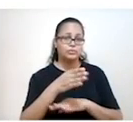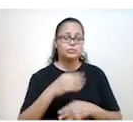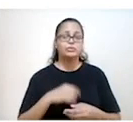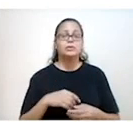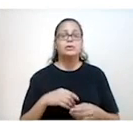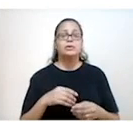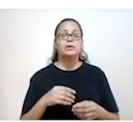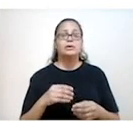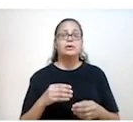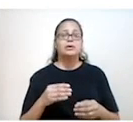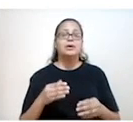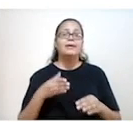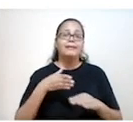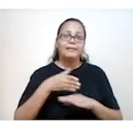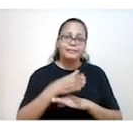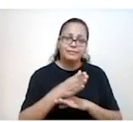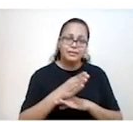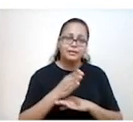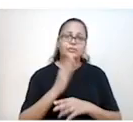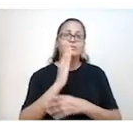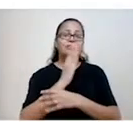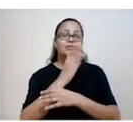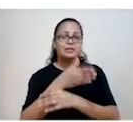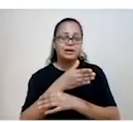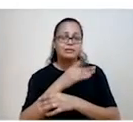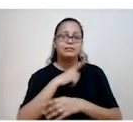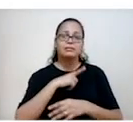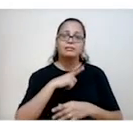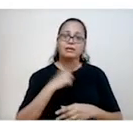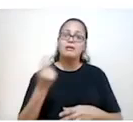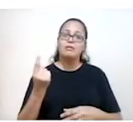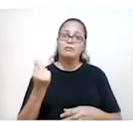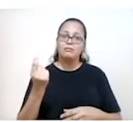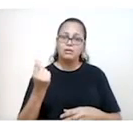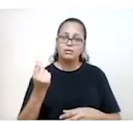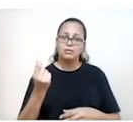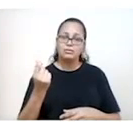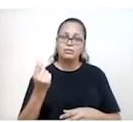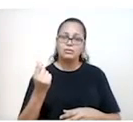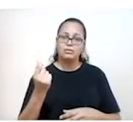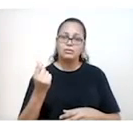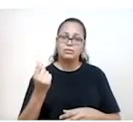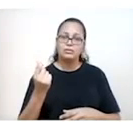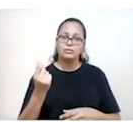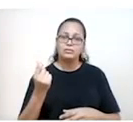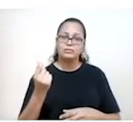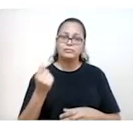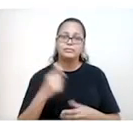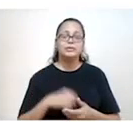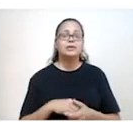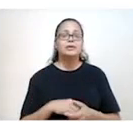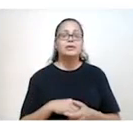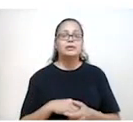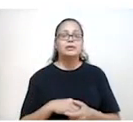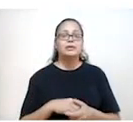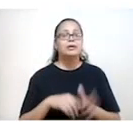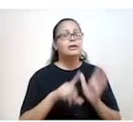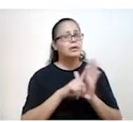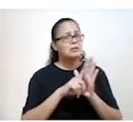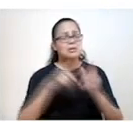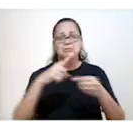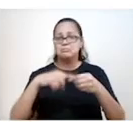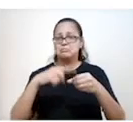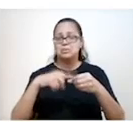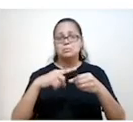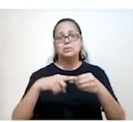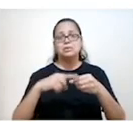valor. Tá. Esse valor fixo recebe o nome de bandeirada e é determinado pelo município. Só